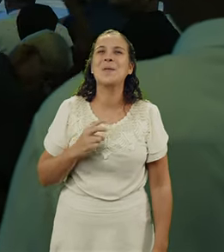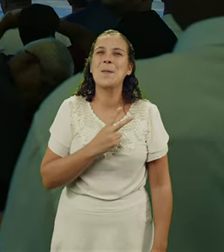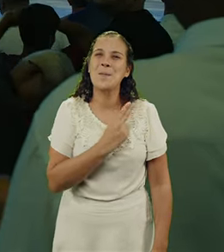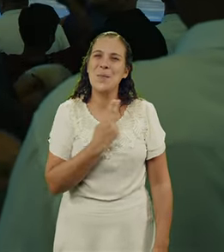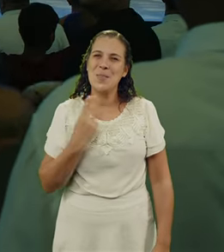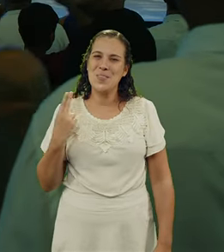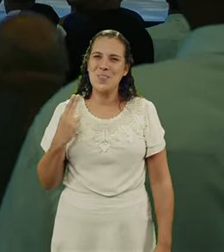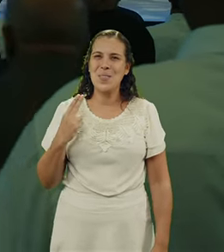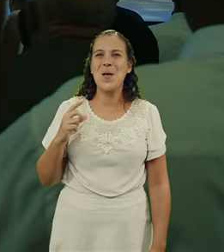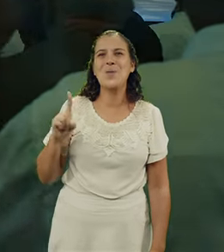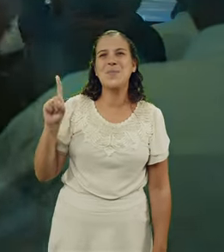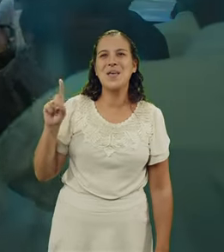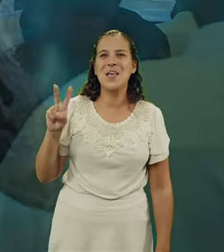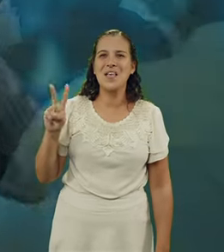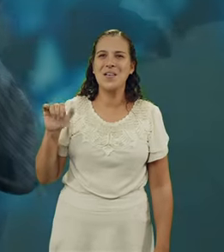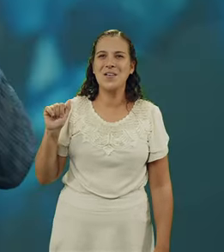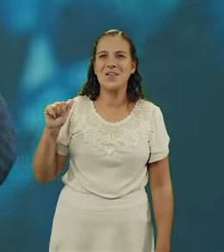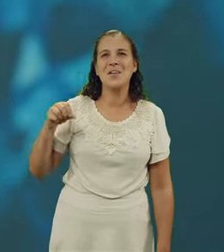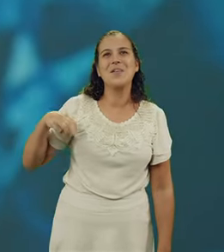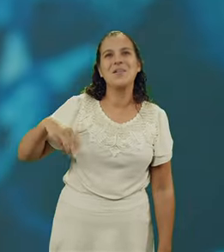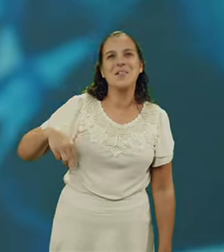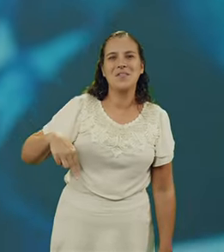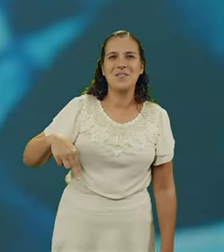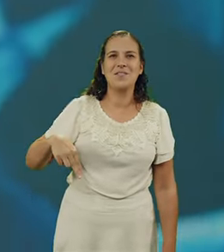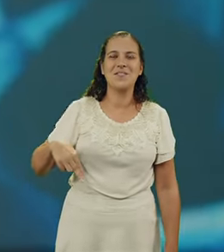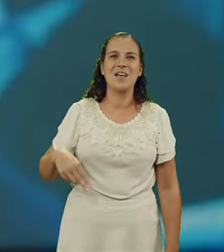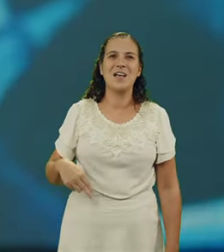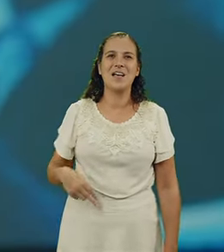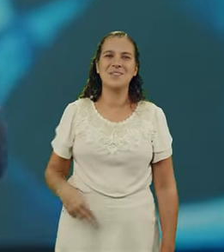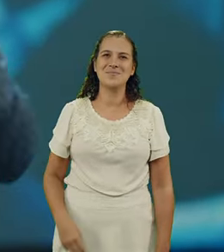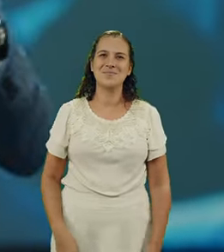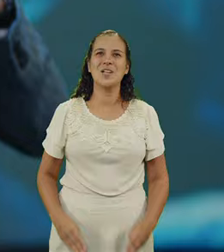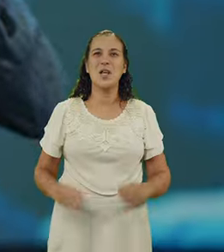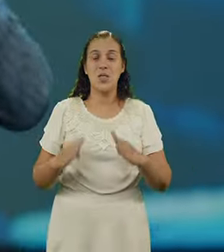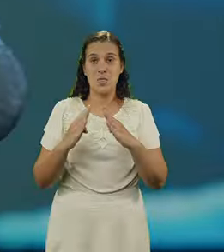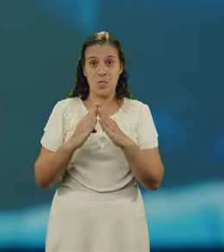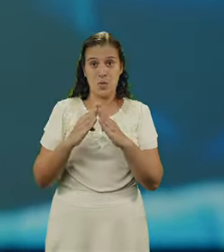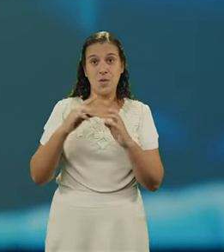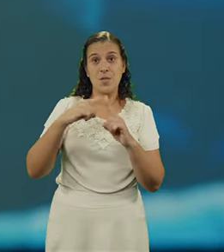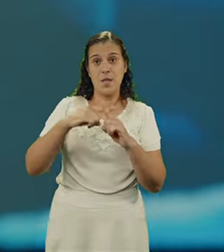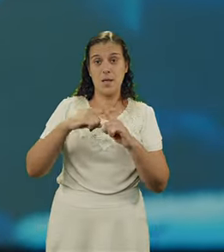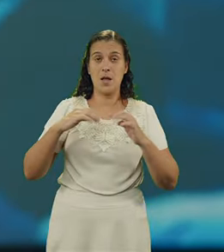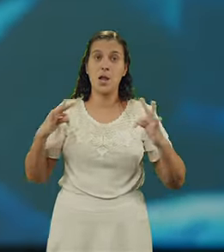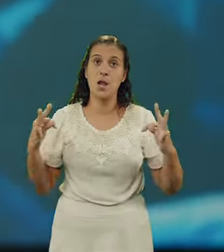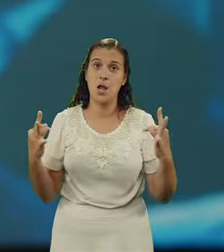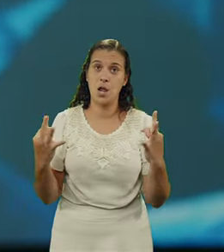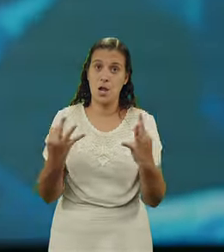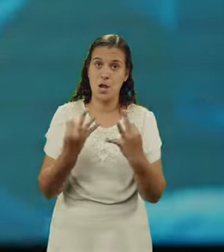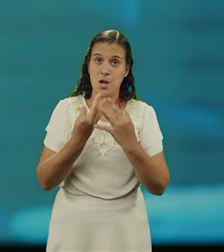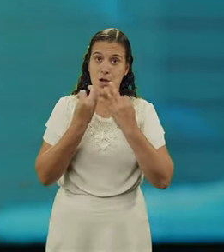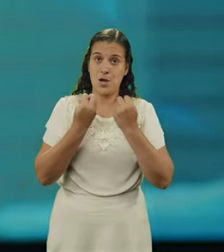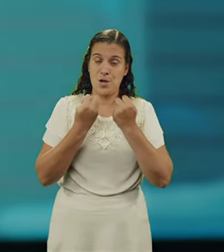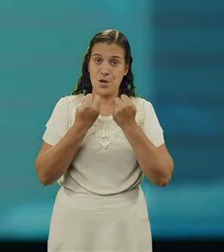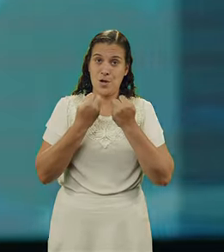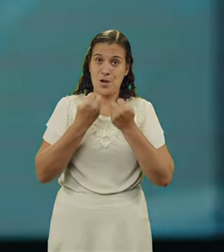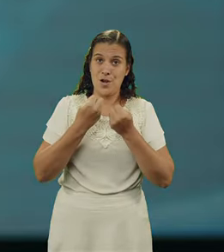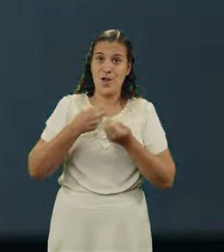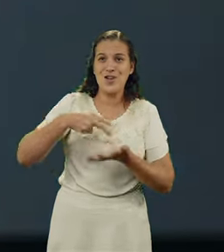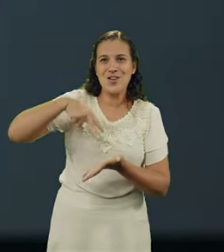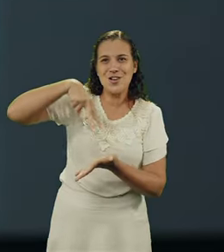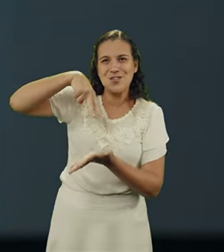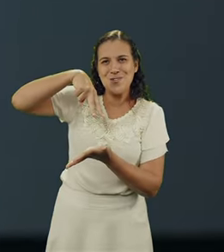dê glória. Então toda igreja continua de pé em nome de Jesus. Você que pode, é claro. Para nós tocar fogo na seara. Vamos